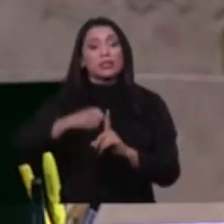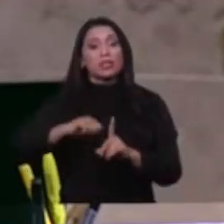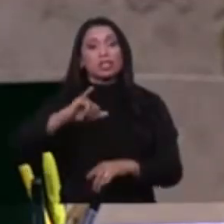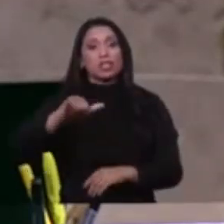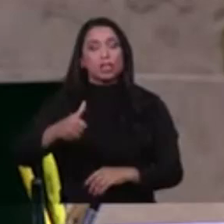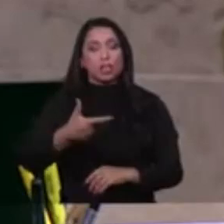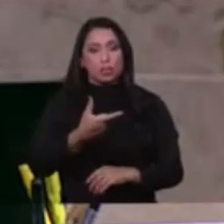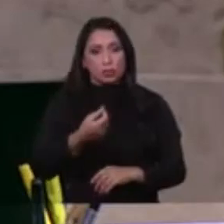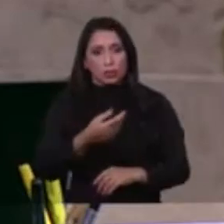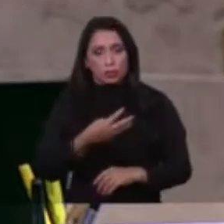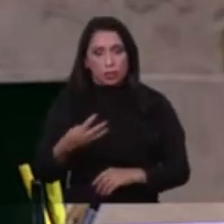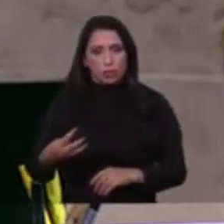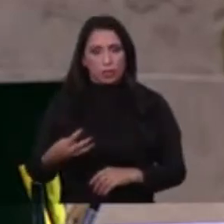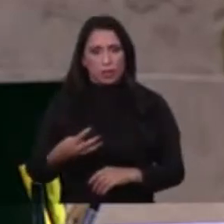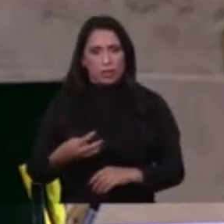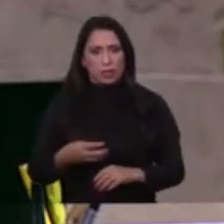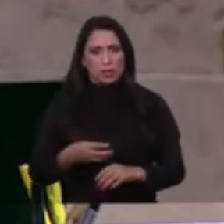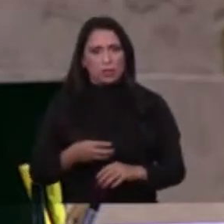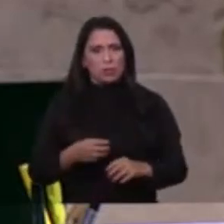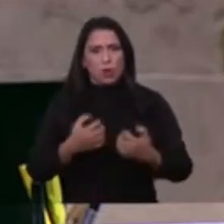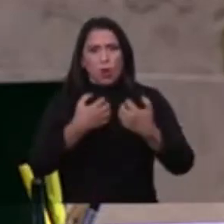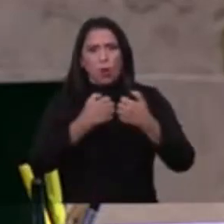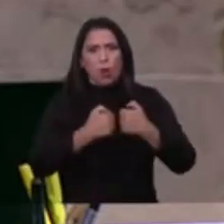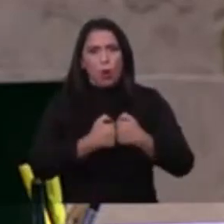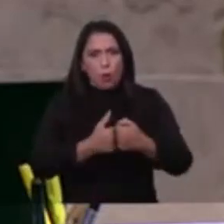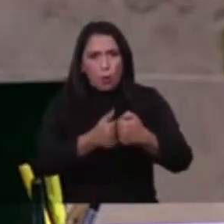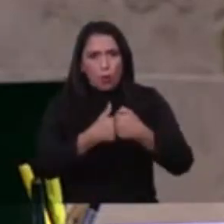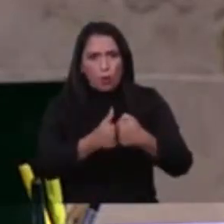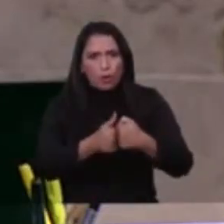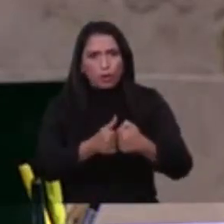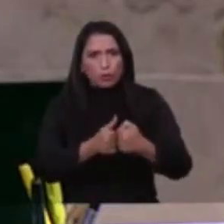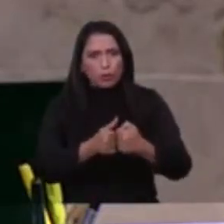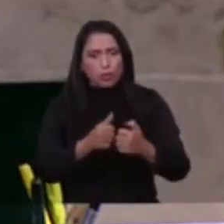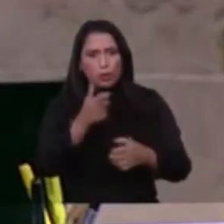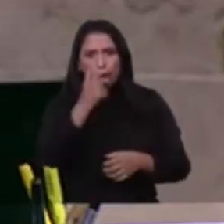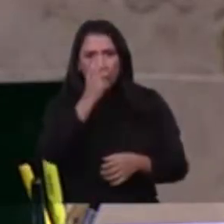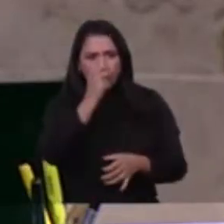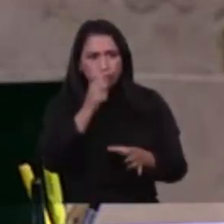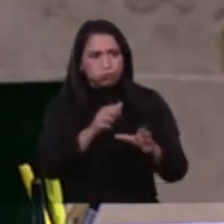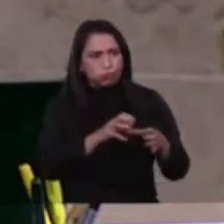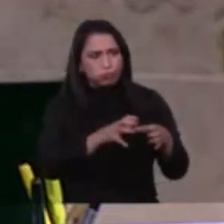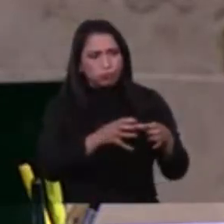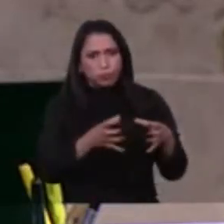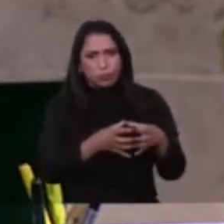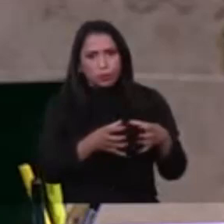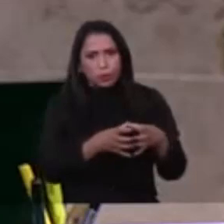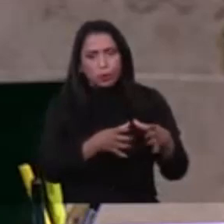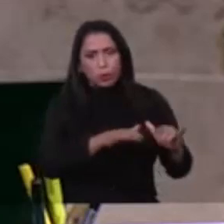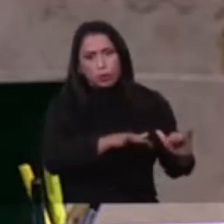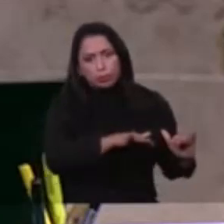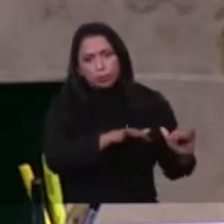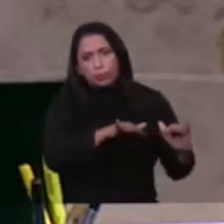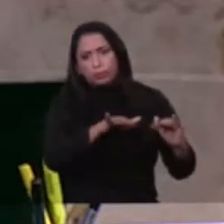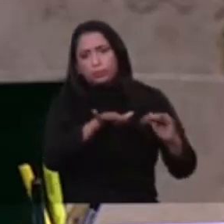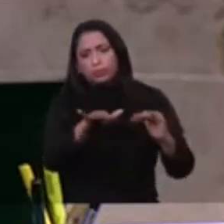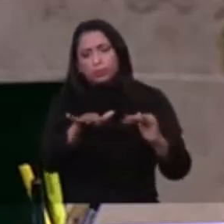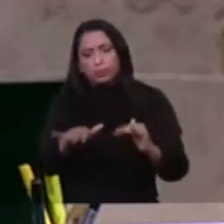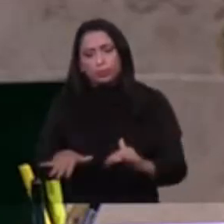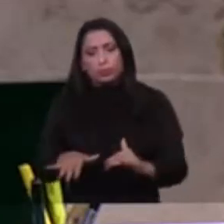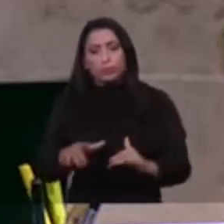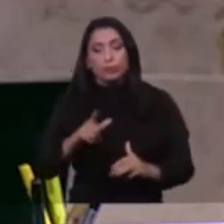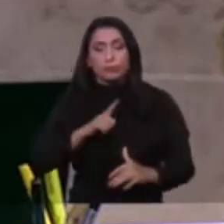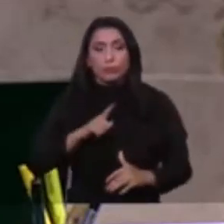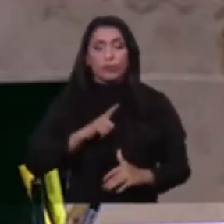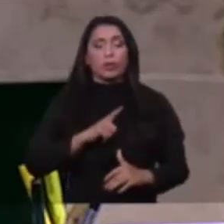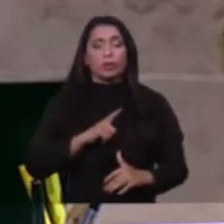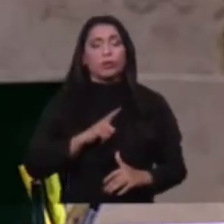A chegada de caravanas de ônibus ocupadas por hordas de manifestantes, insuflados pelo conteúdo